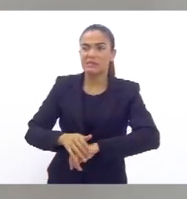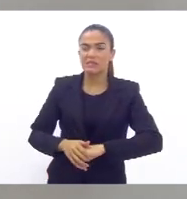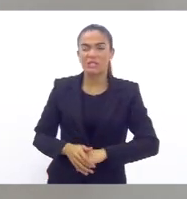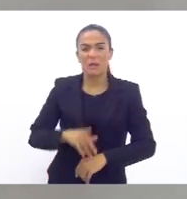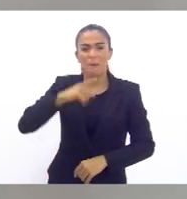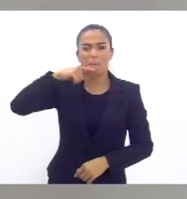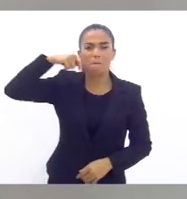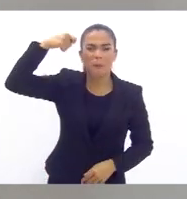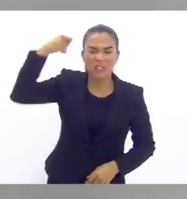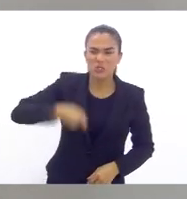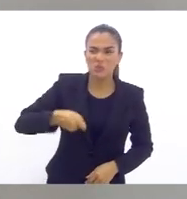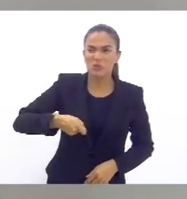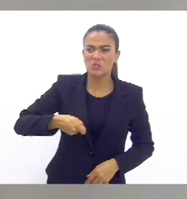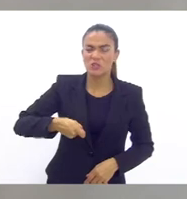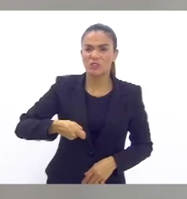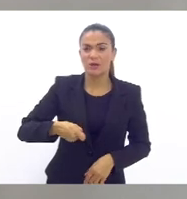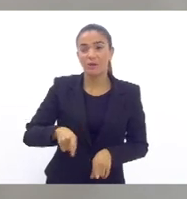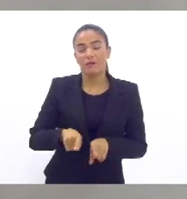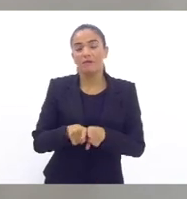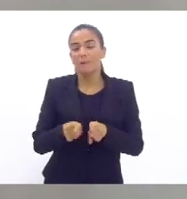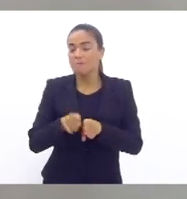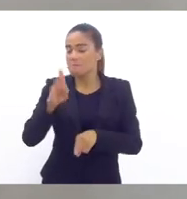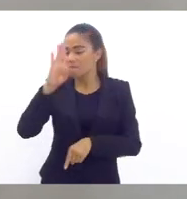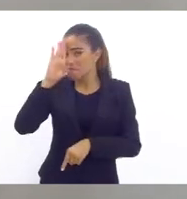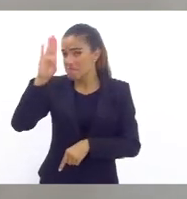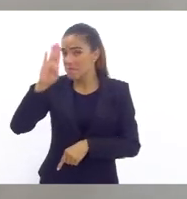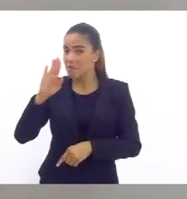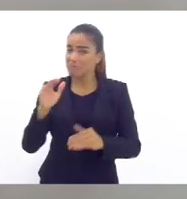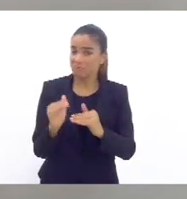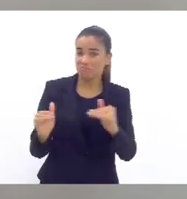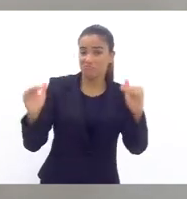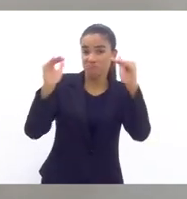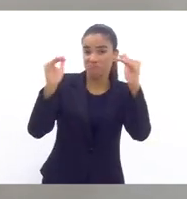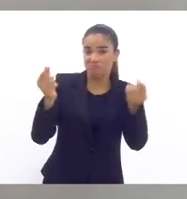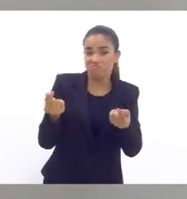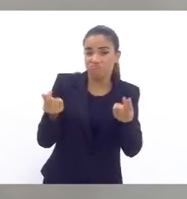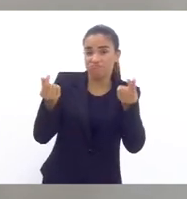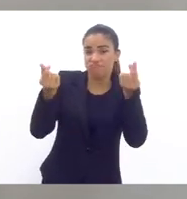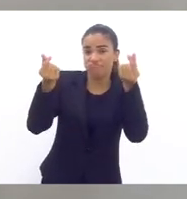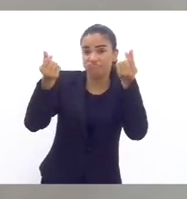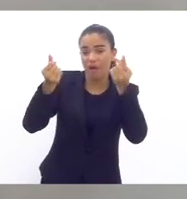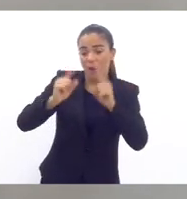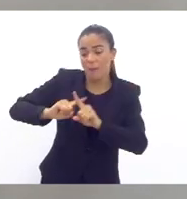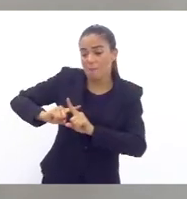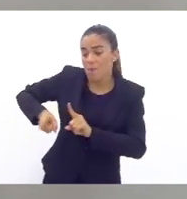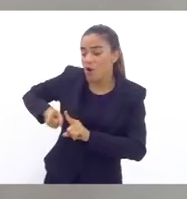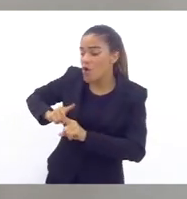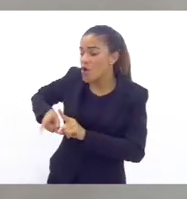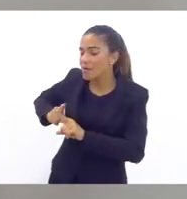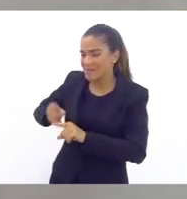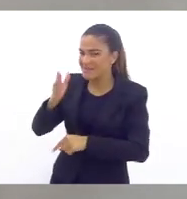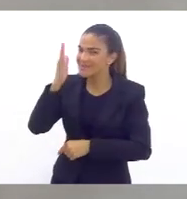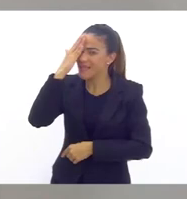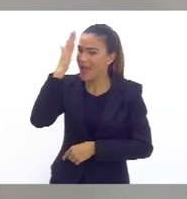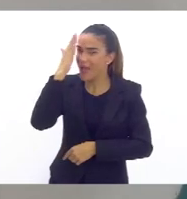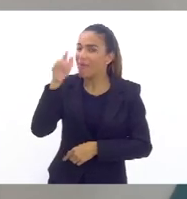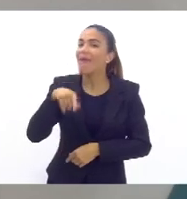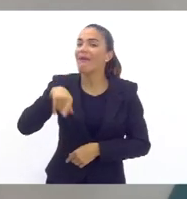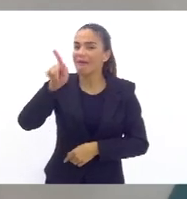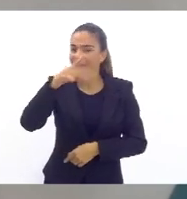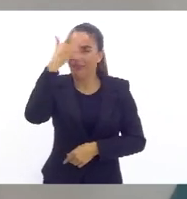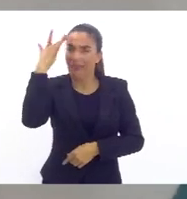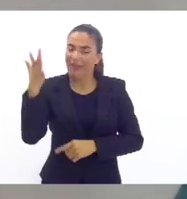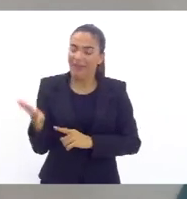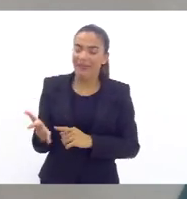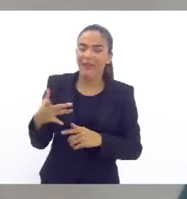machista e especialmente classista né de uma proibição que a gente sabe a quem serve a gente sabe quem se